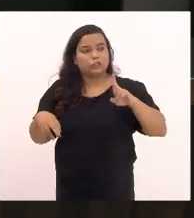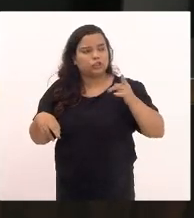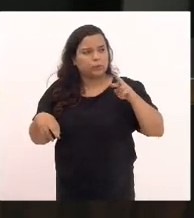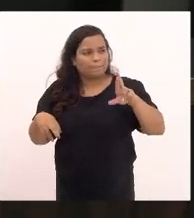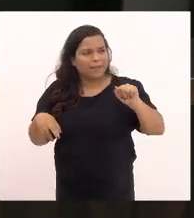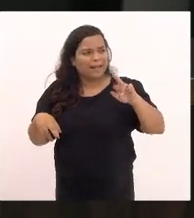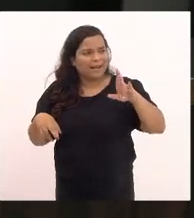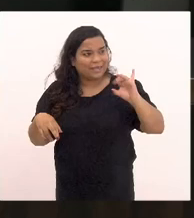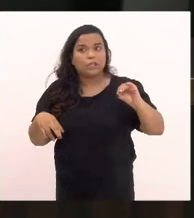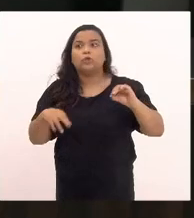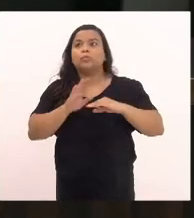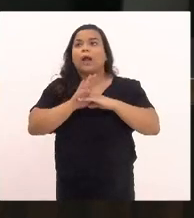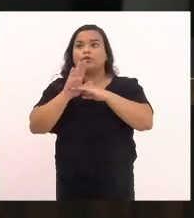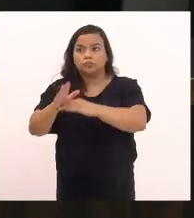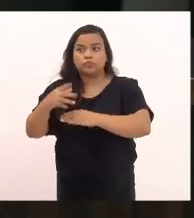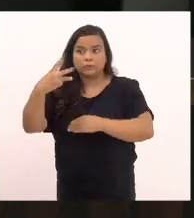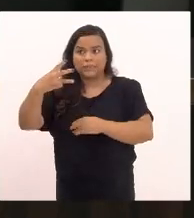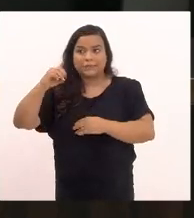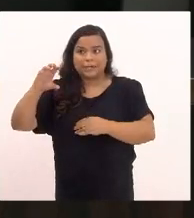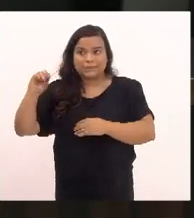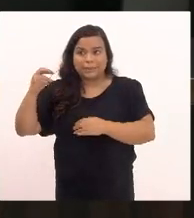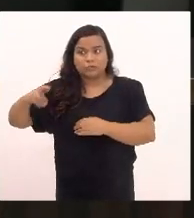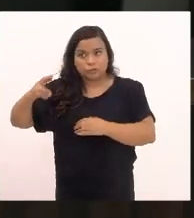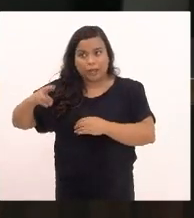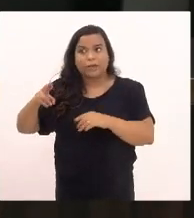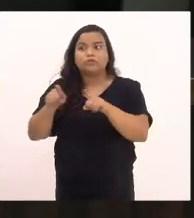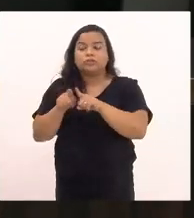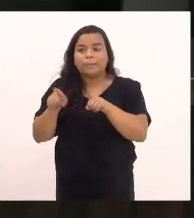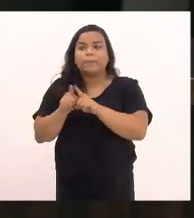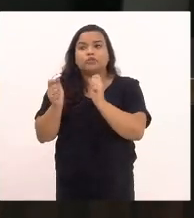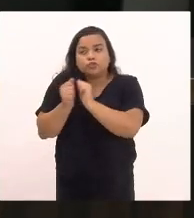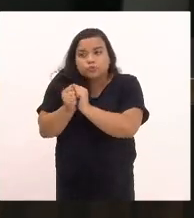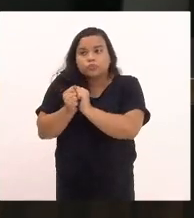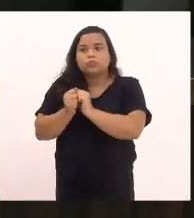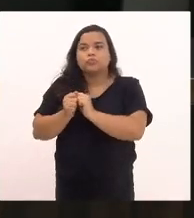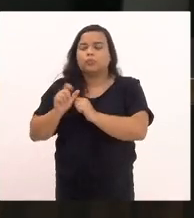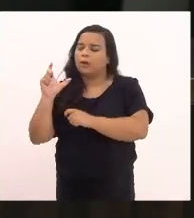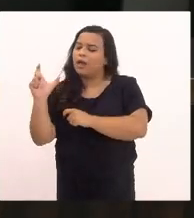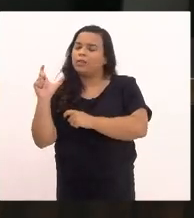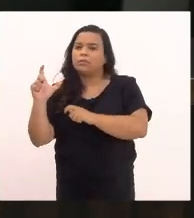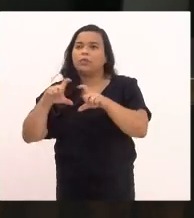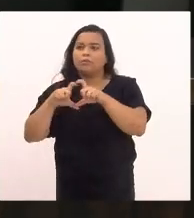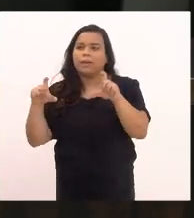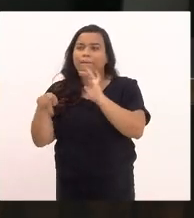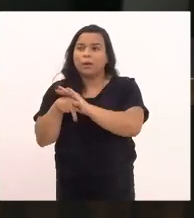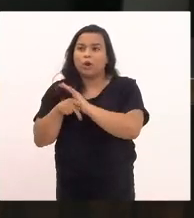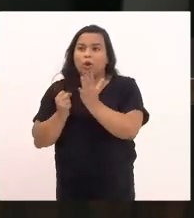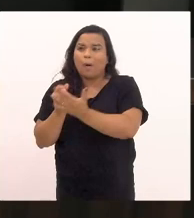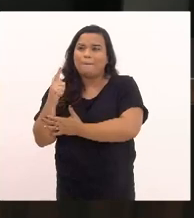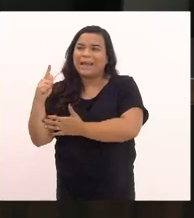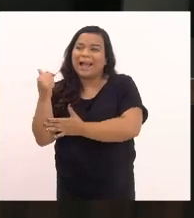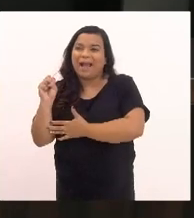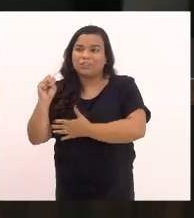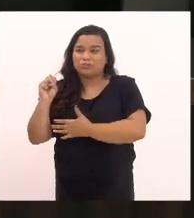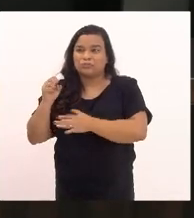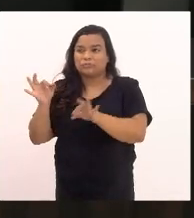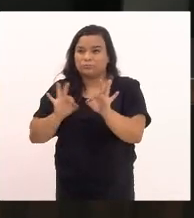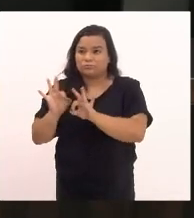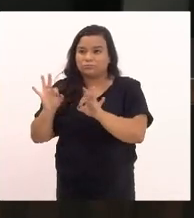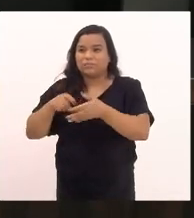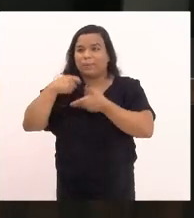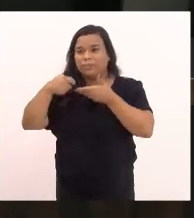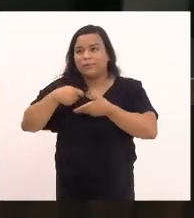Vale Gás. Em relação ao comércio, às indústrias, nós vimos muitas